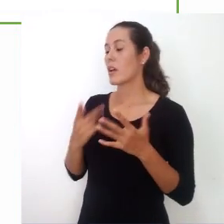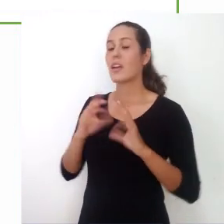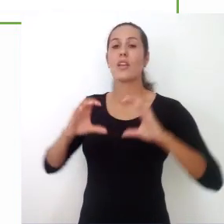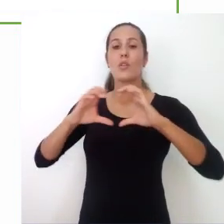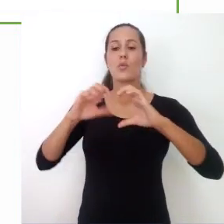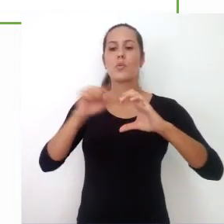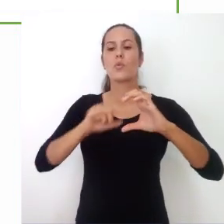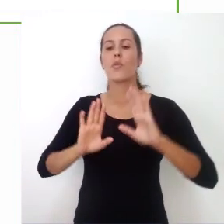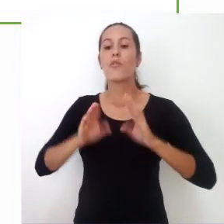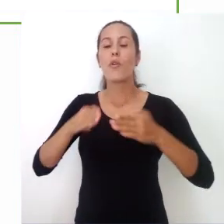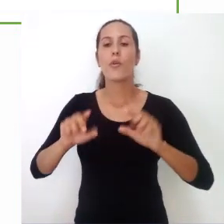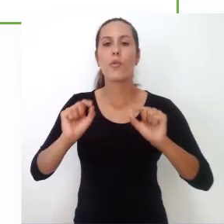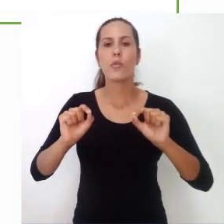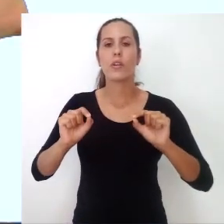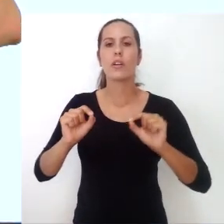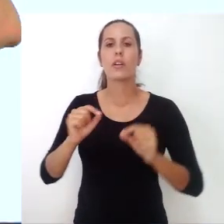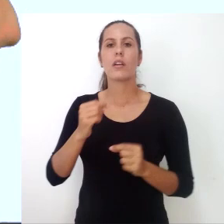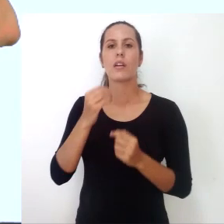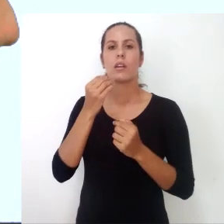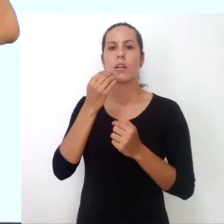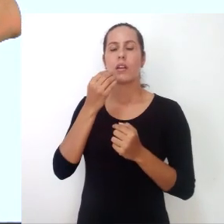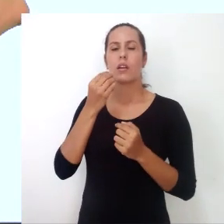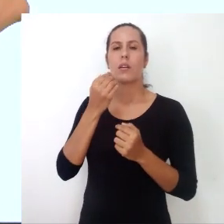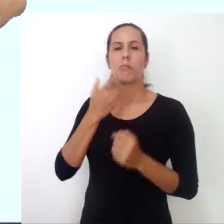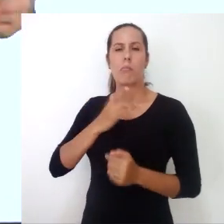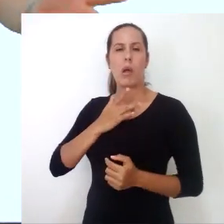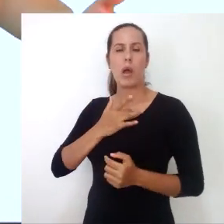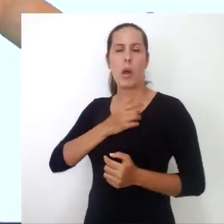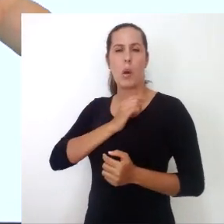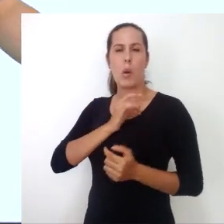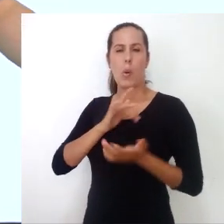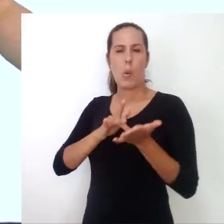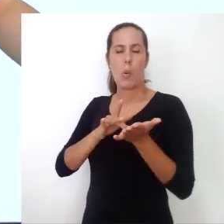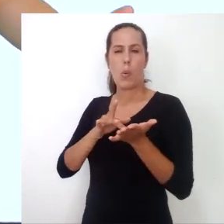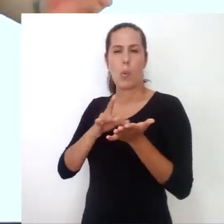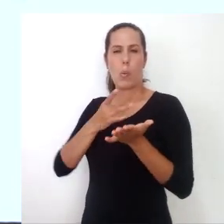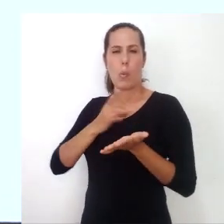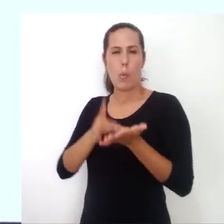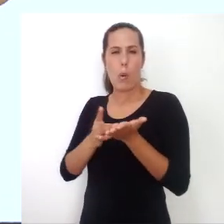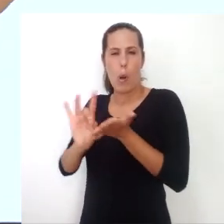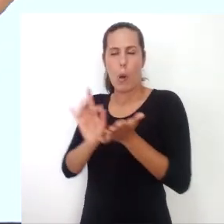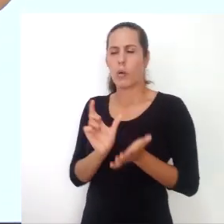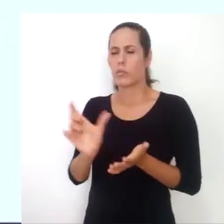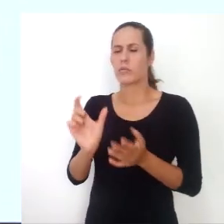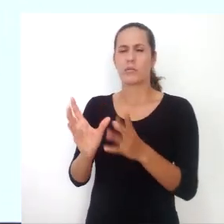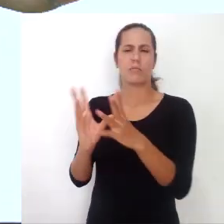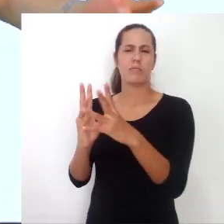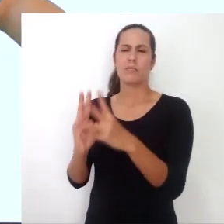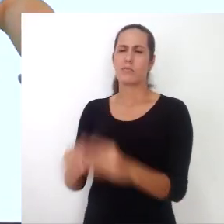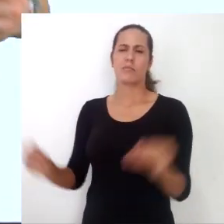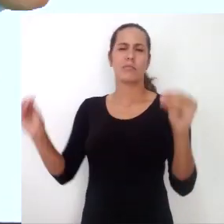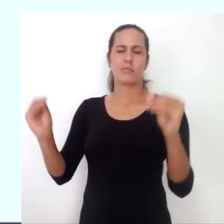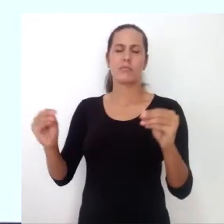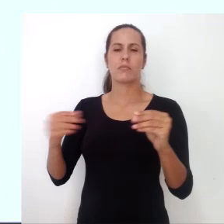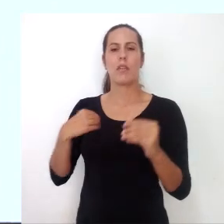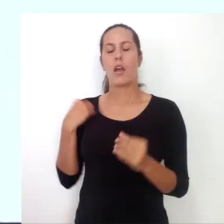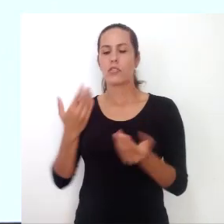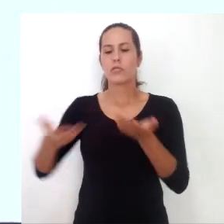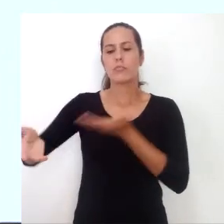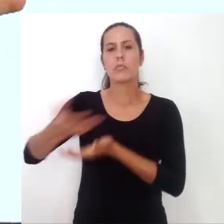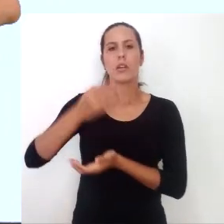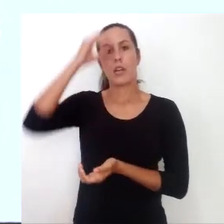ódio, conviver respeitando a pluralidade, conviver respeitando o